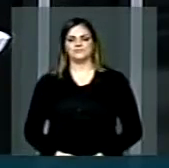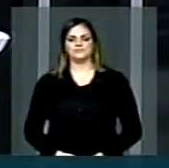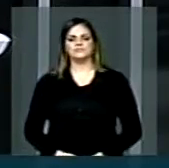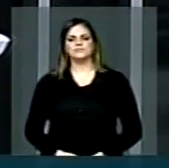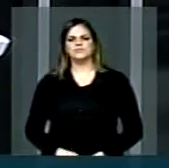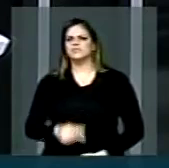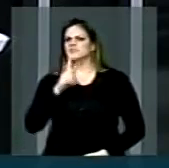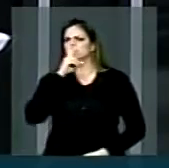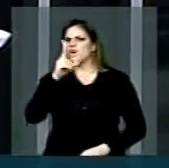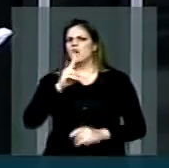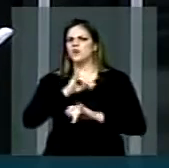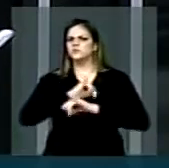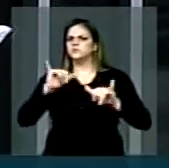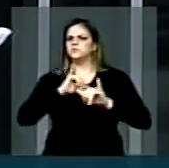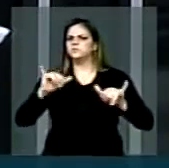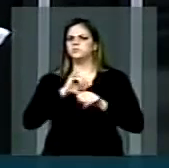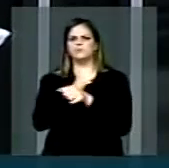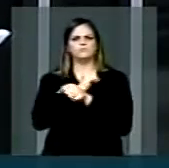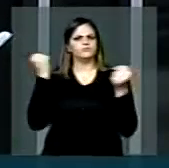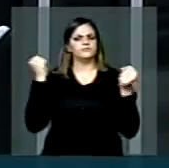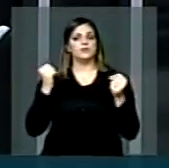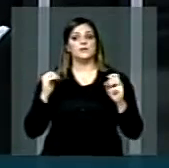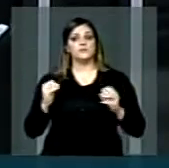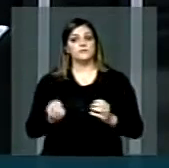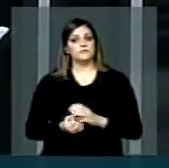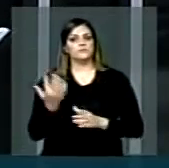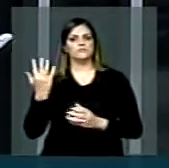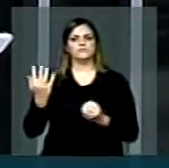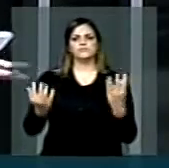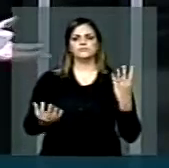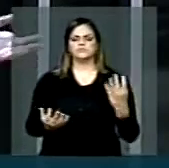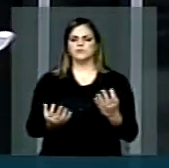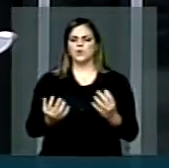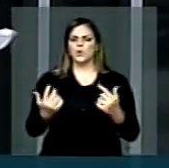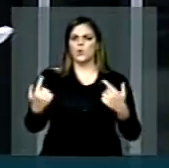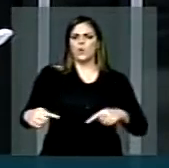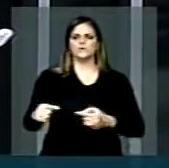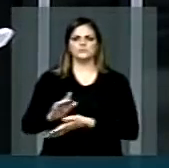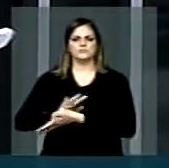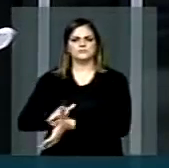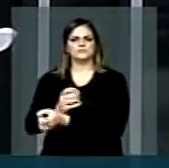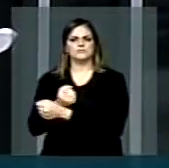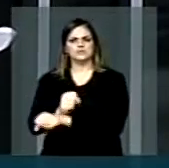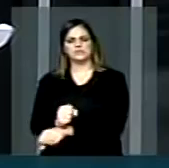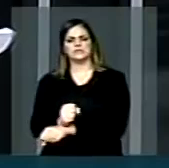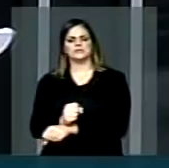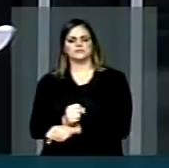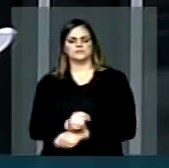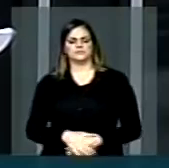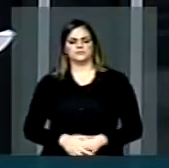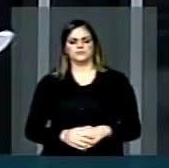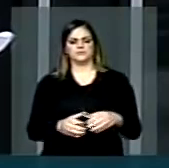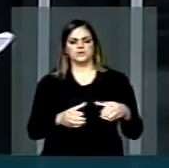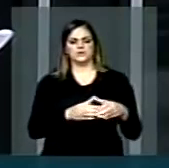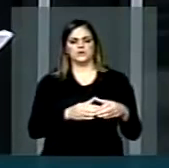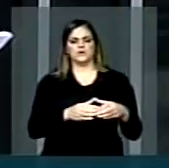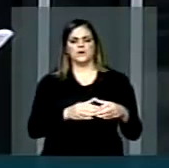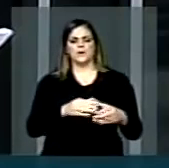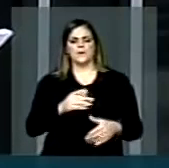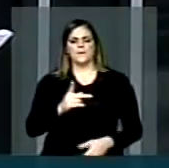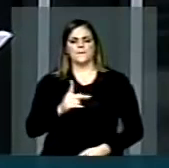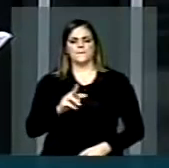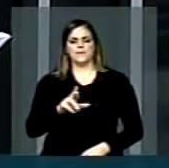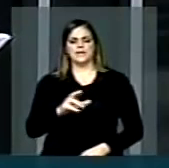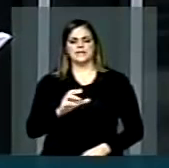forte campanha abolicionista no Ceará fez com que surgissem várias entidades civis de combate à escravidão, como Perseverança e Porvir, ligada à maçonaria, a